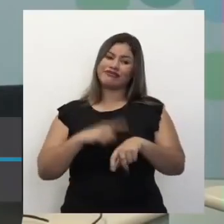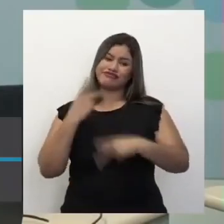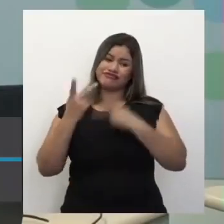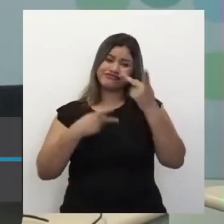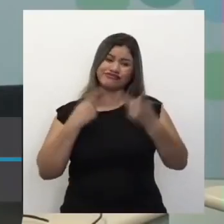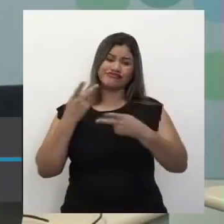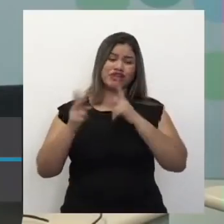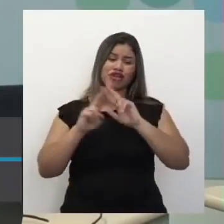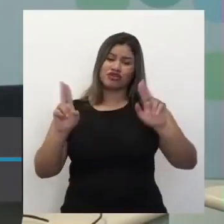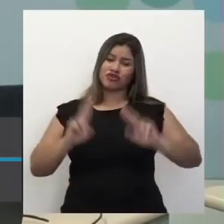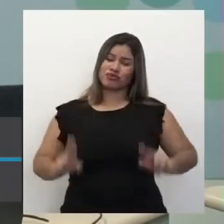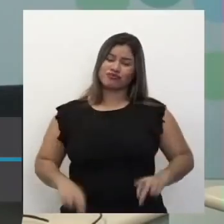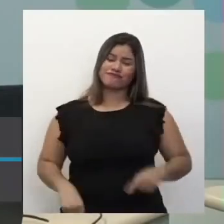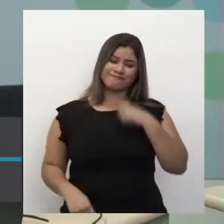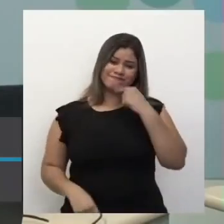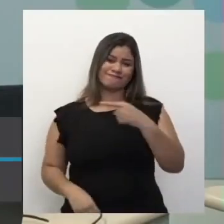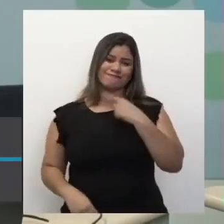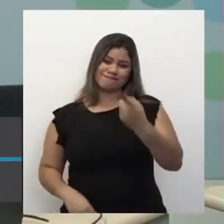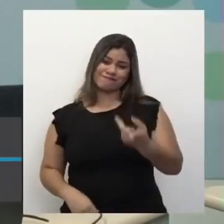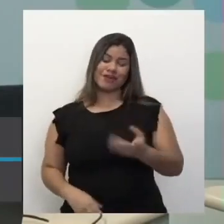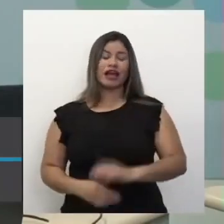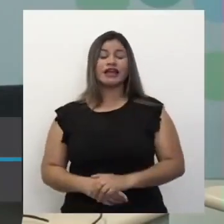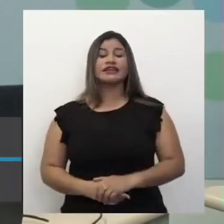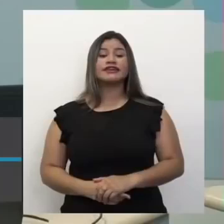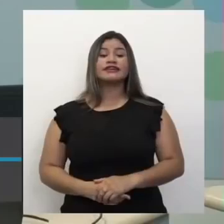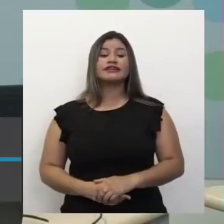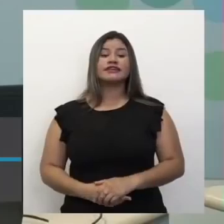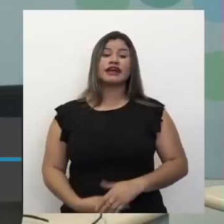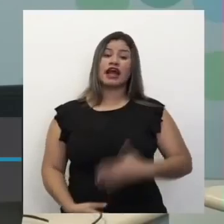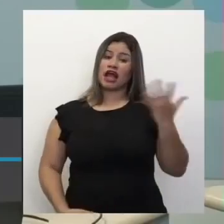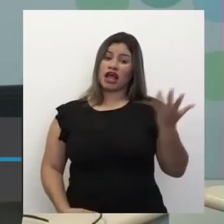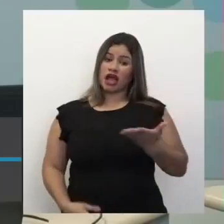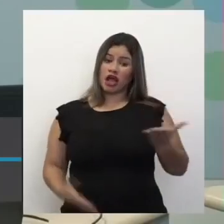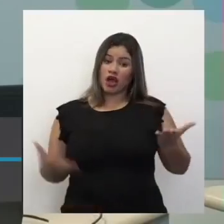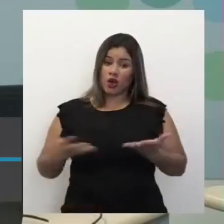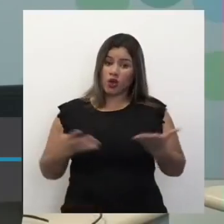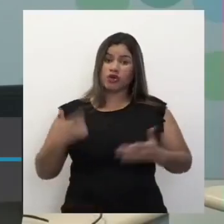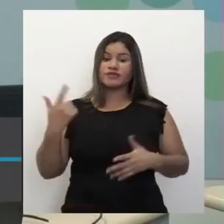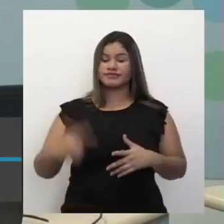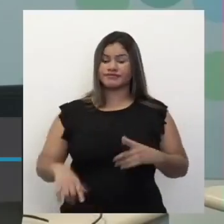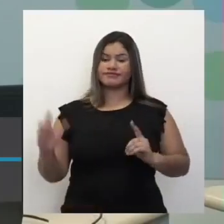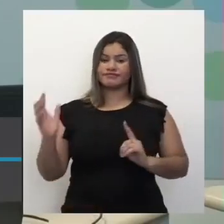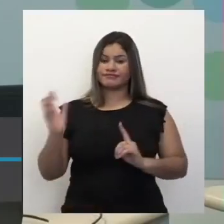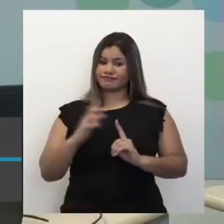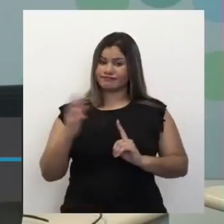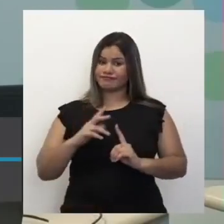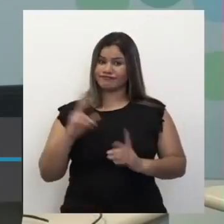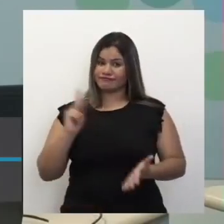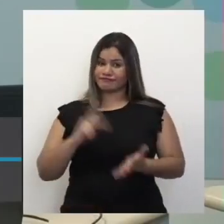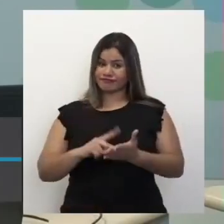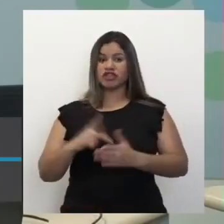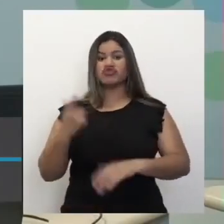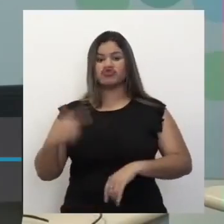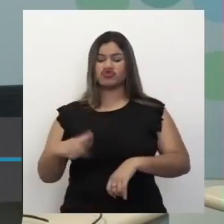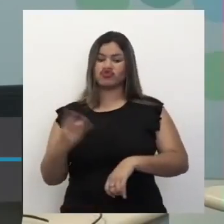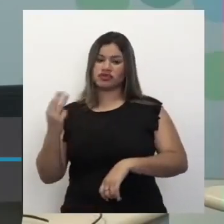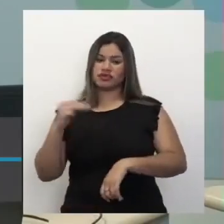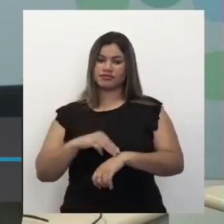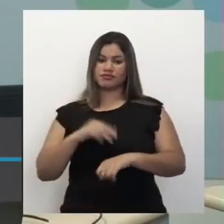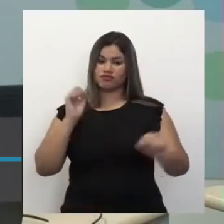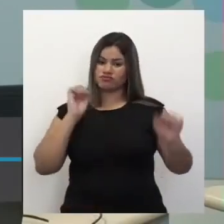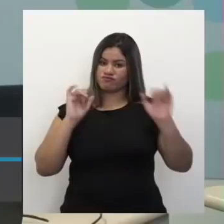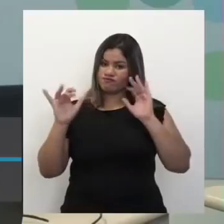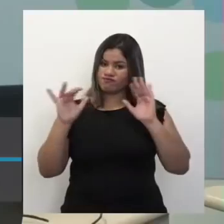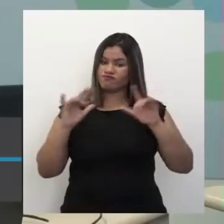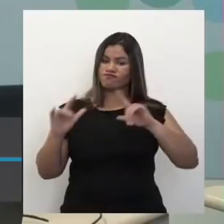mundo. E assim, eu quero agora fazer uma provocação de verdade, tá bom? E eu vou dar 3 minutinhos para vocês refletirem sobre